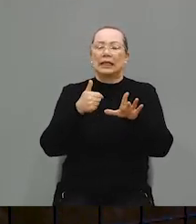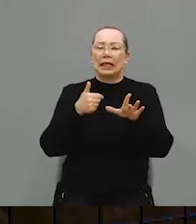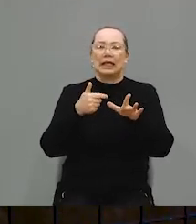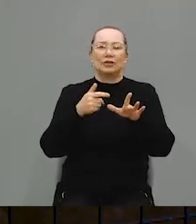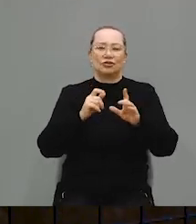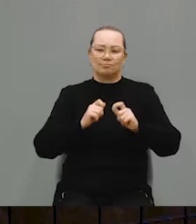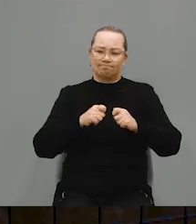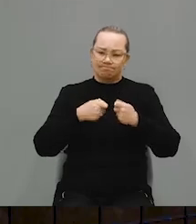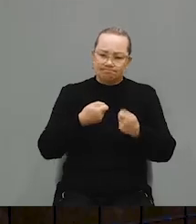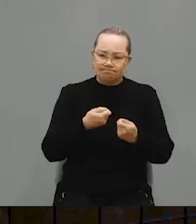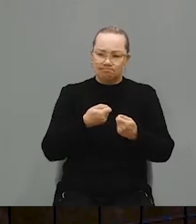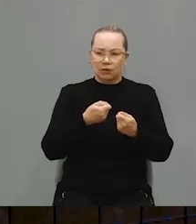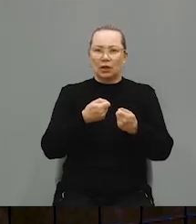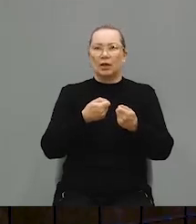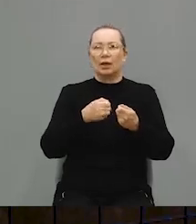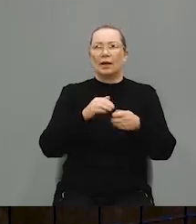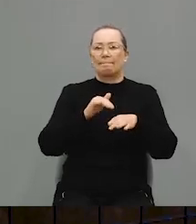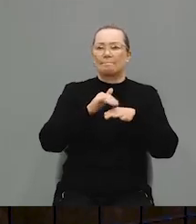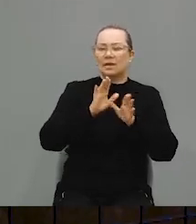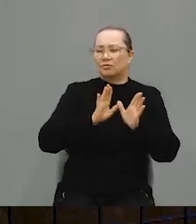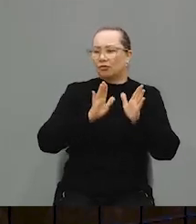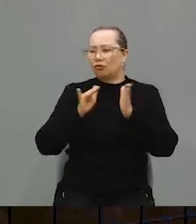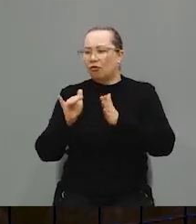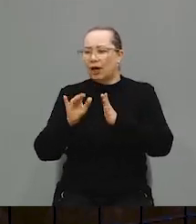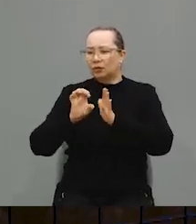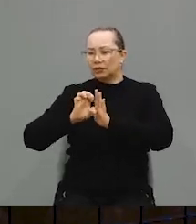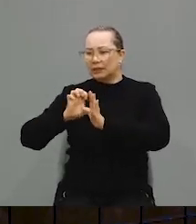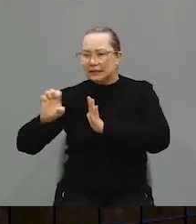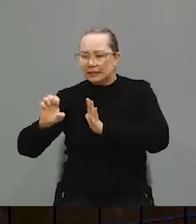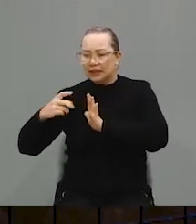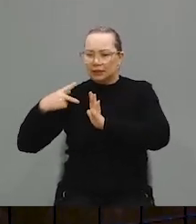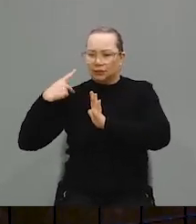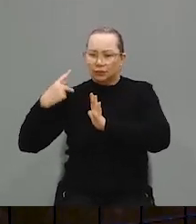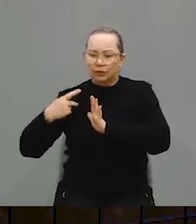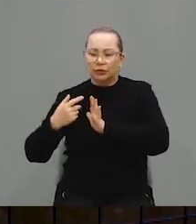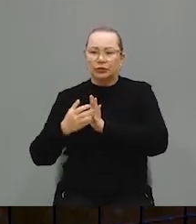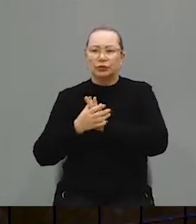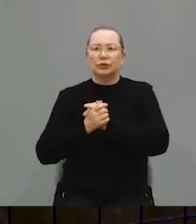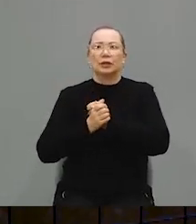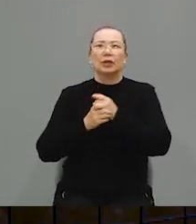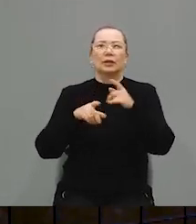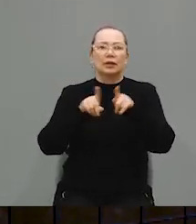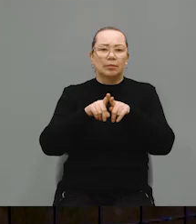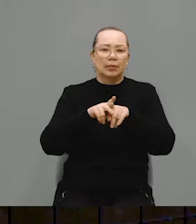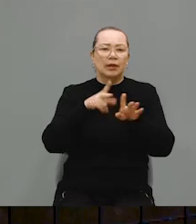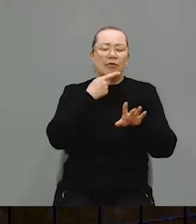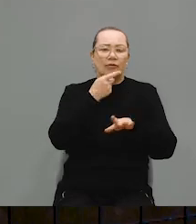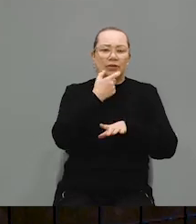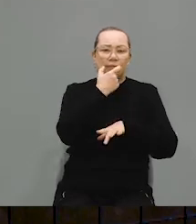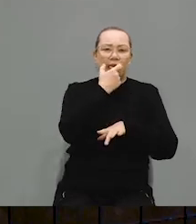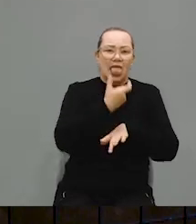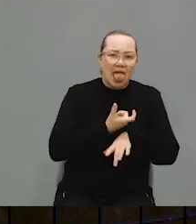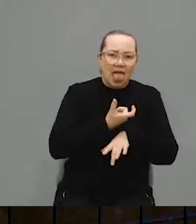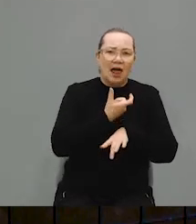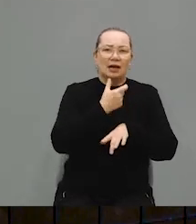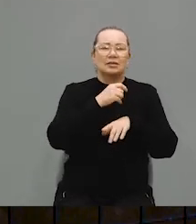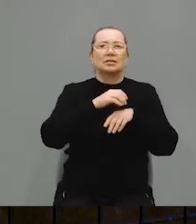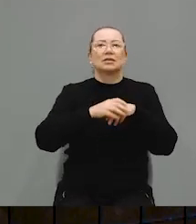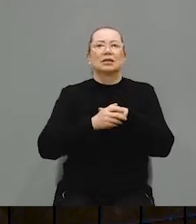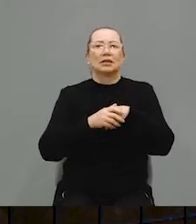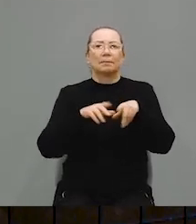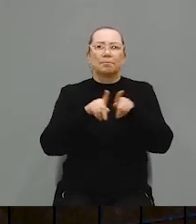contestação mais à esquerda. Nós temos, por exemplo, a citação de Einstein, no que